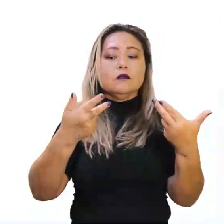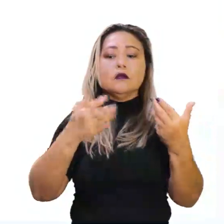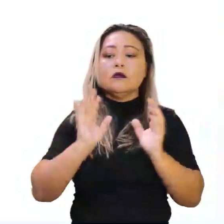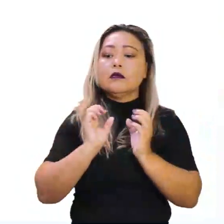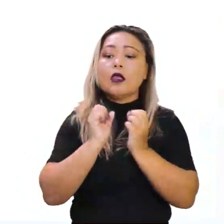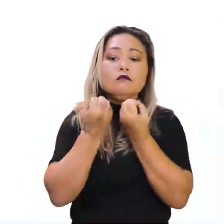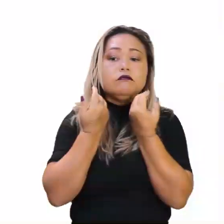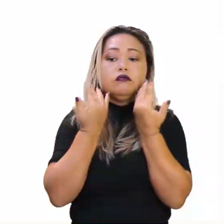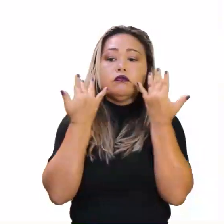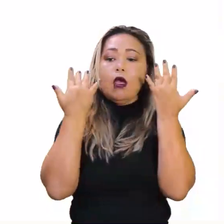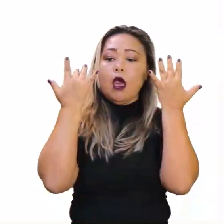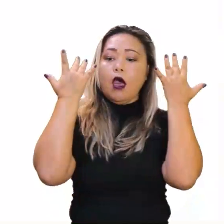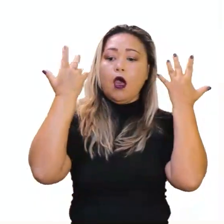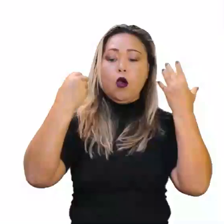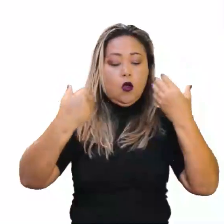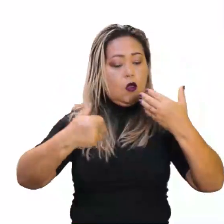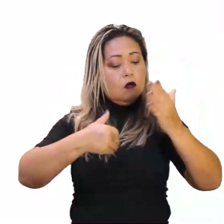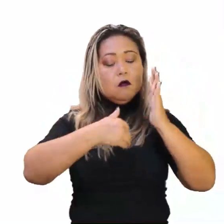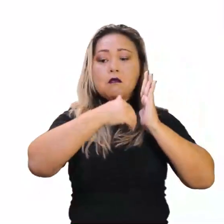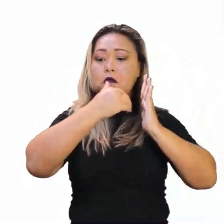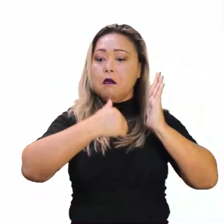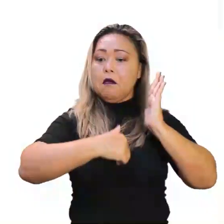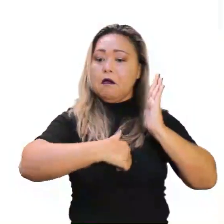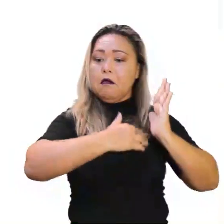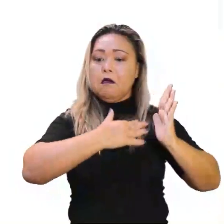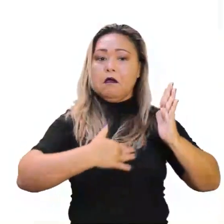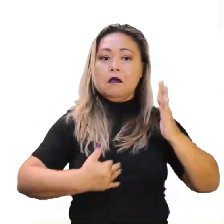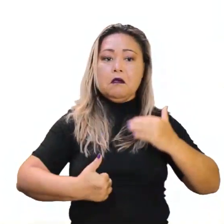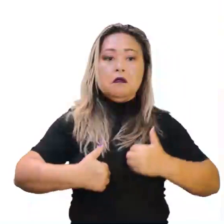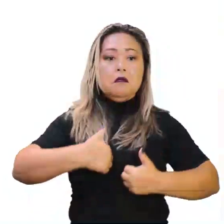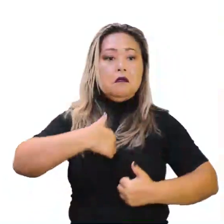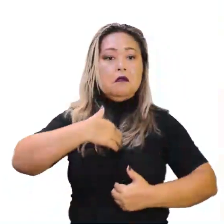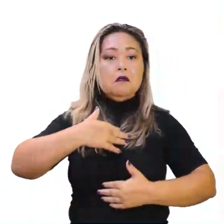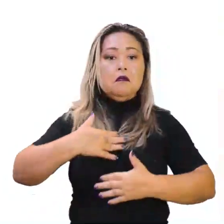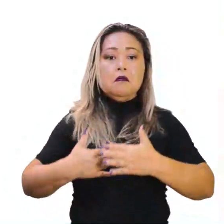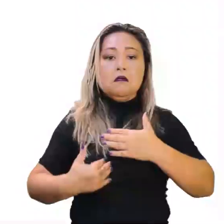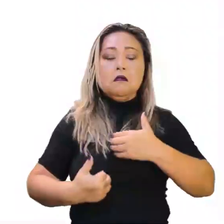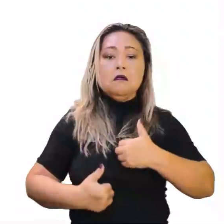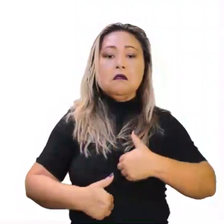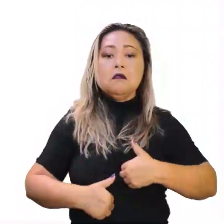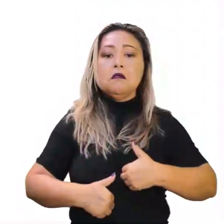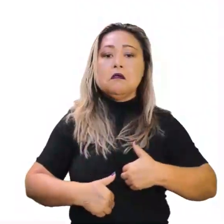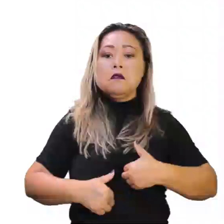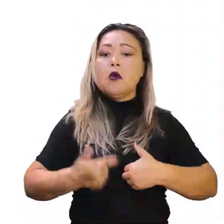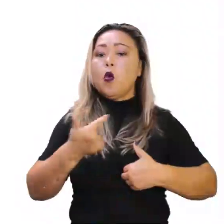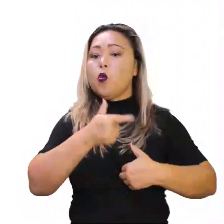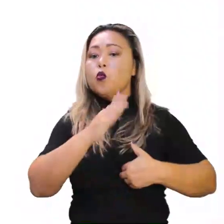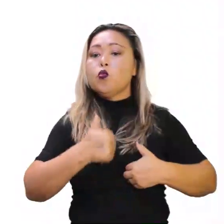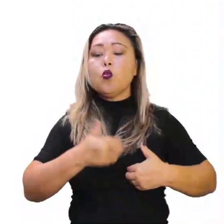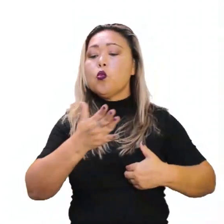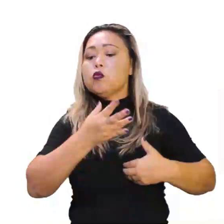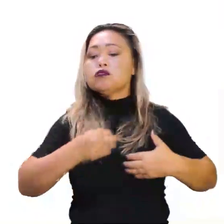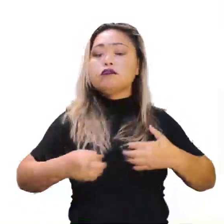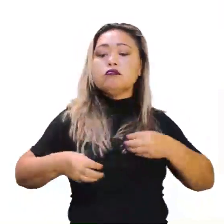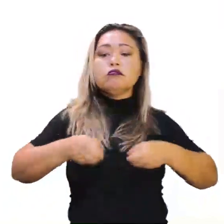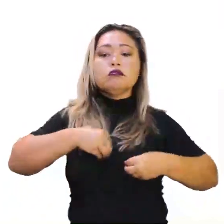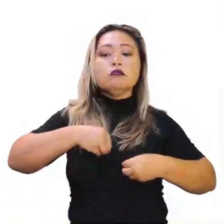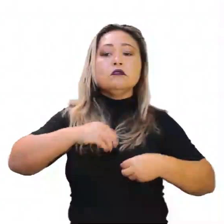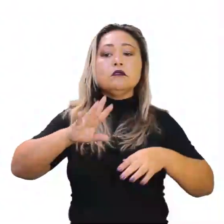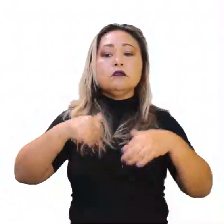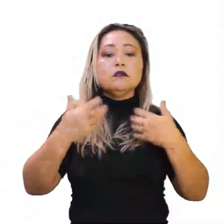plumas, enfeitam seus corpos, olha aqui a palavra aqui, enfeitam, com pintura e outros elementos. E